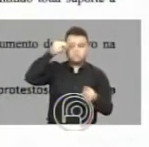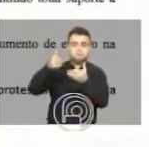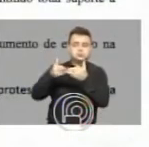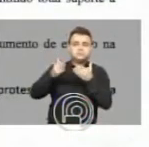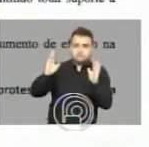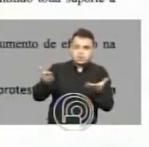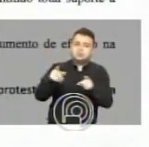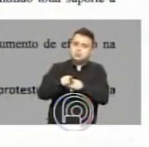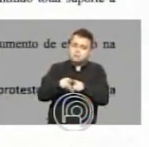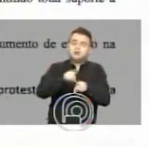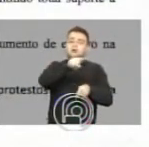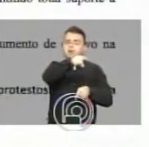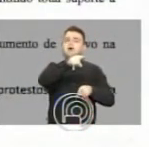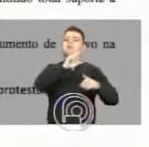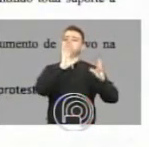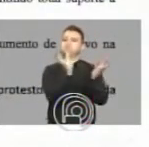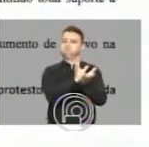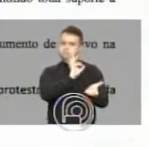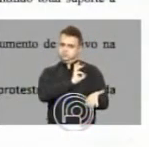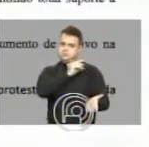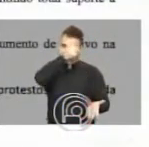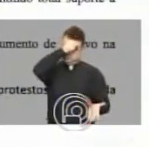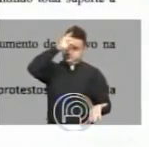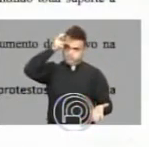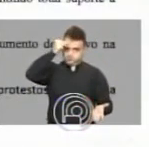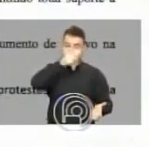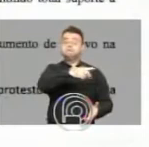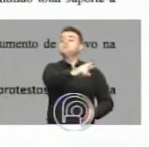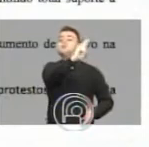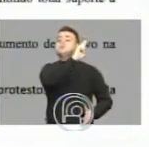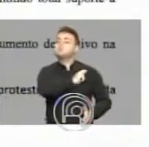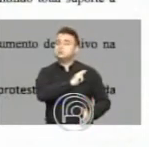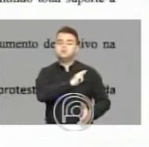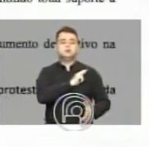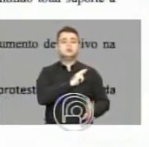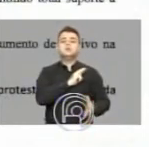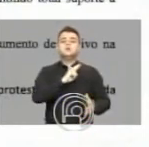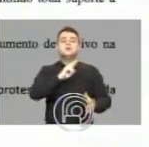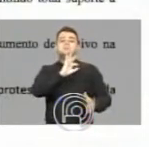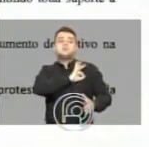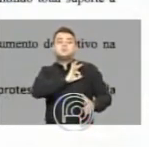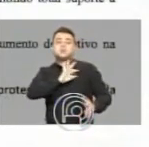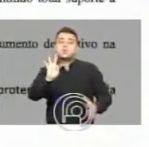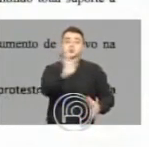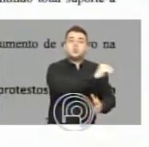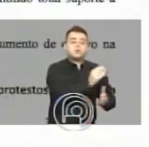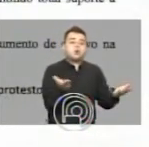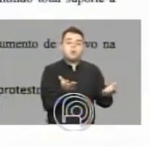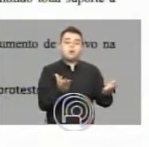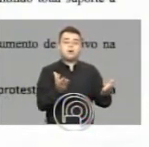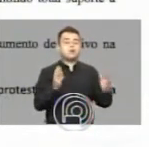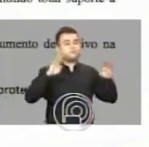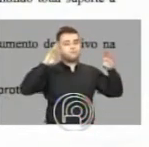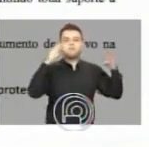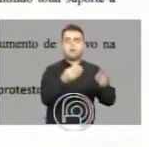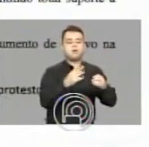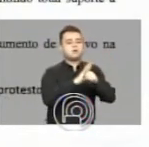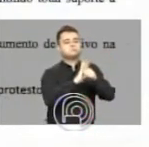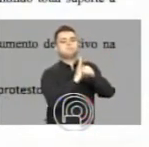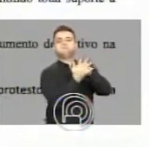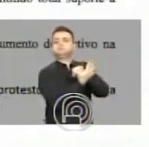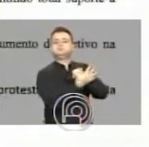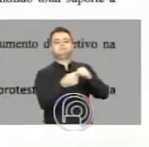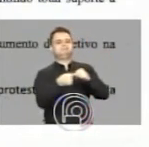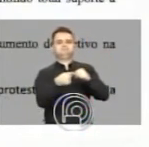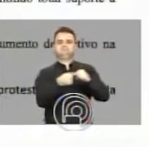Municipal. O diretor da Guarda respondeu que, neste momento, todo o efetivo está mobilizado no apoio à fiscalização do decreto